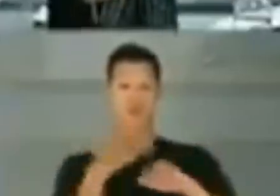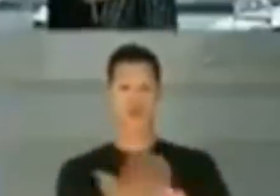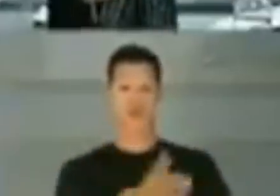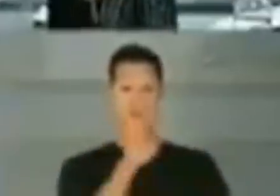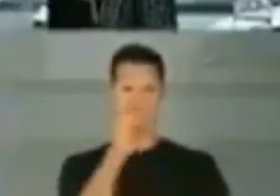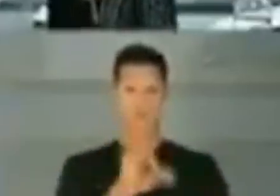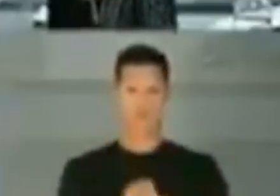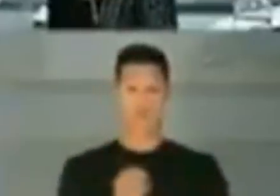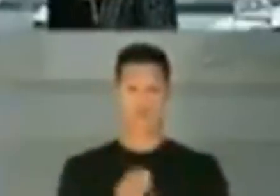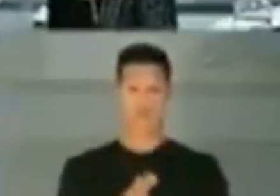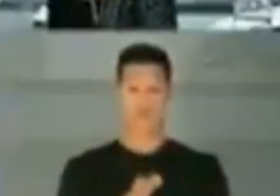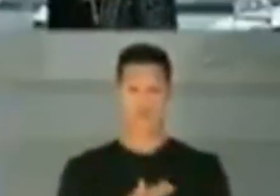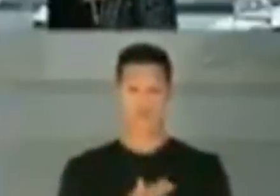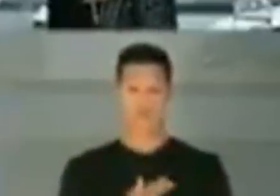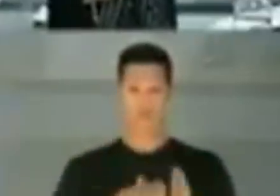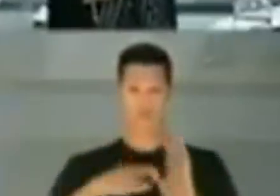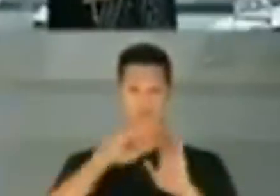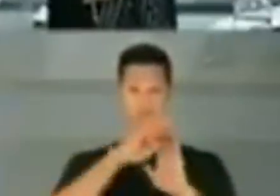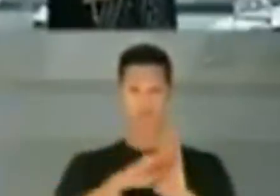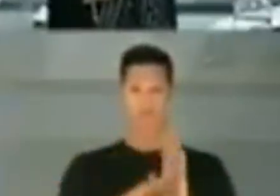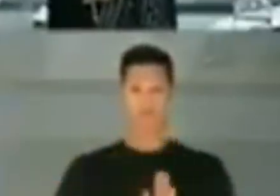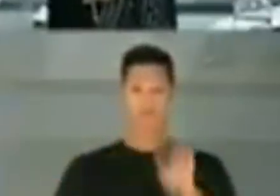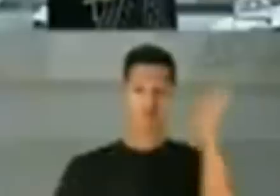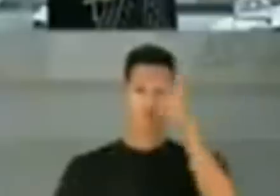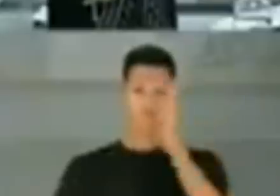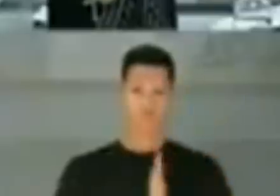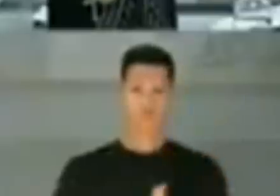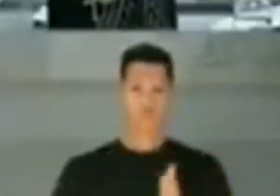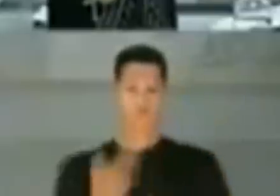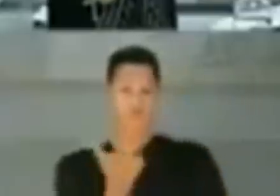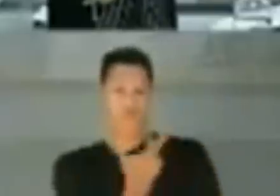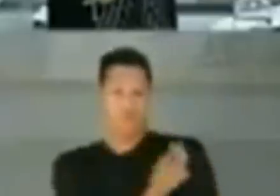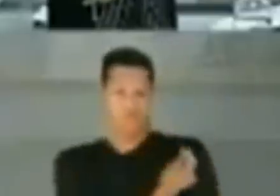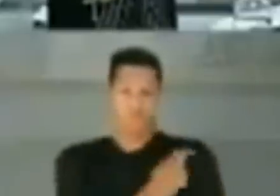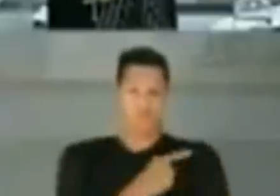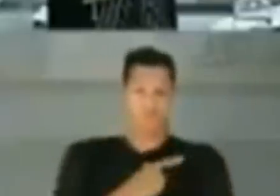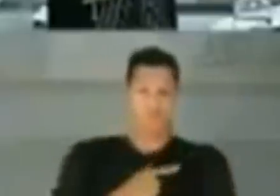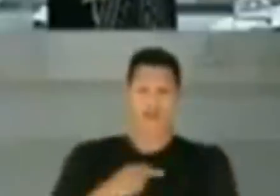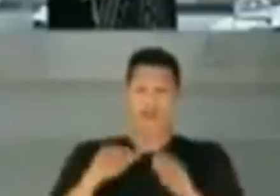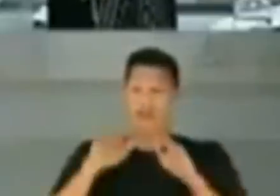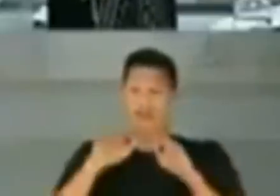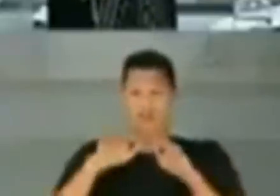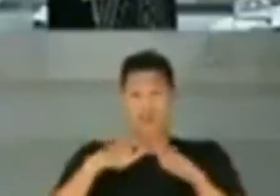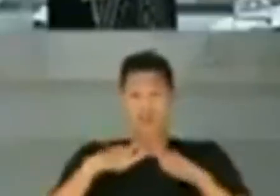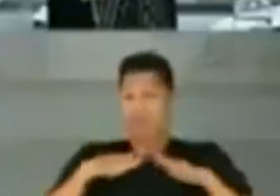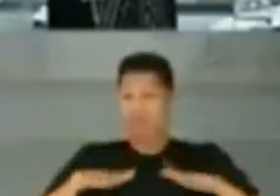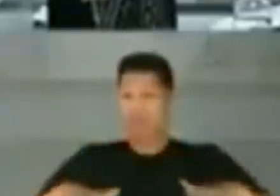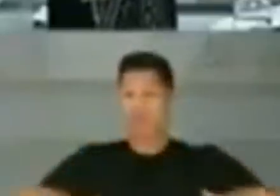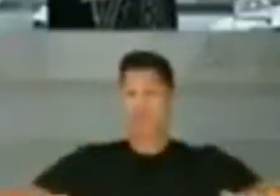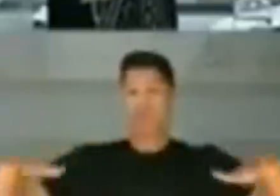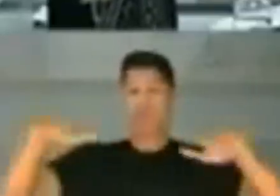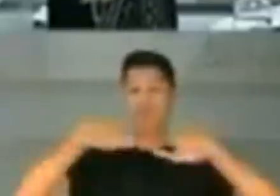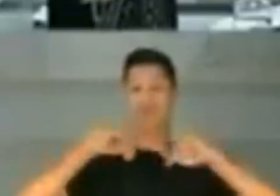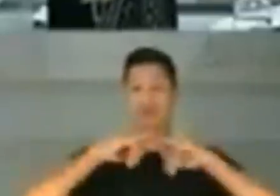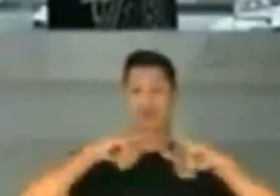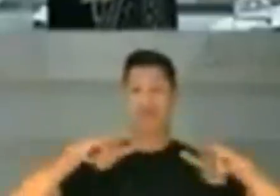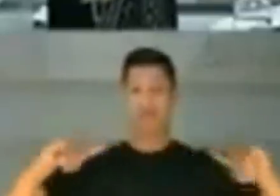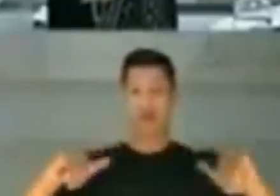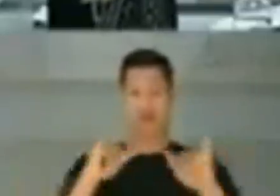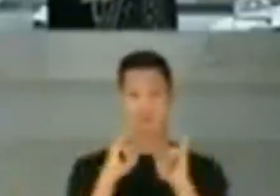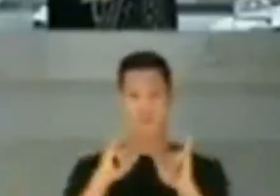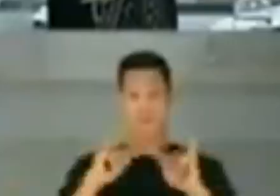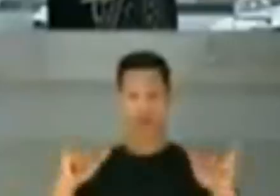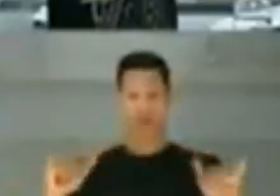Covid-19? O Programa Nacional de Imunizações, ele tem uma ampla expertise em campanha de